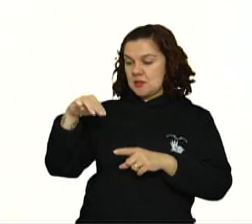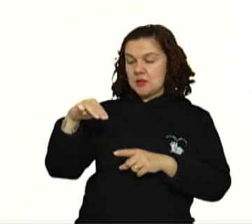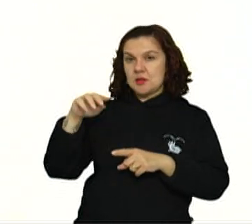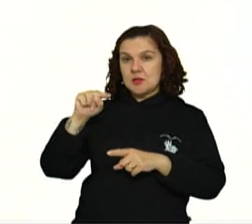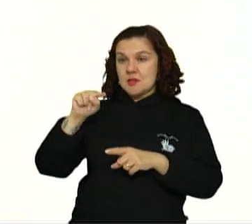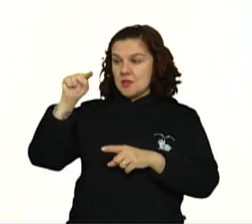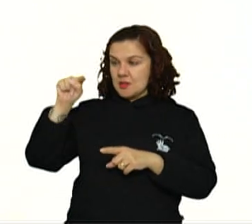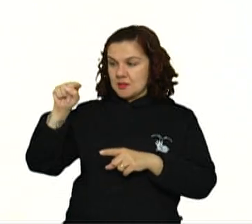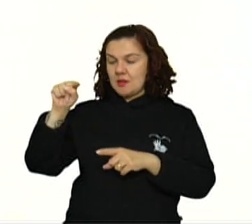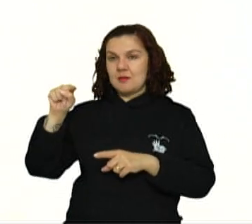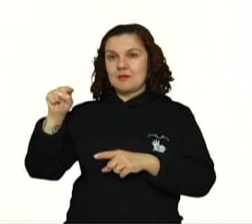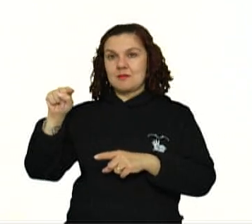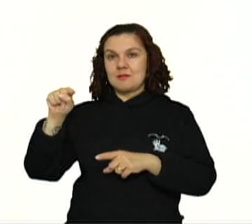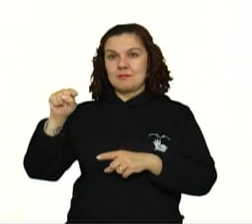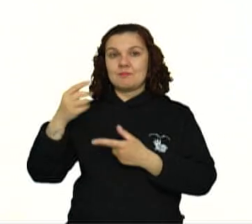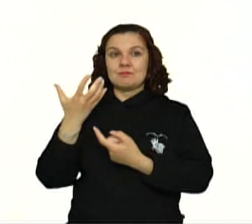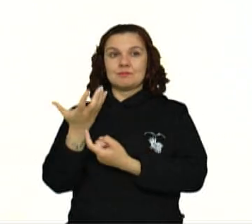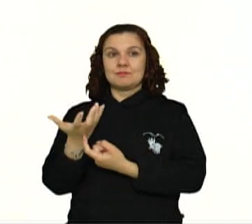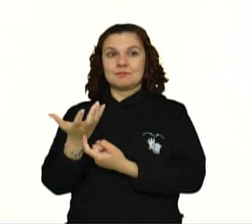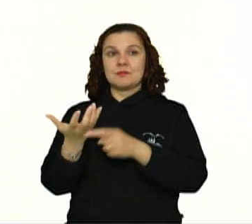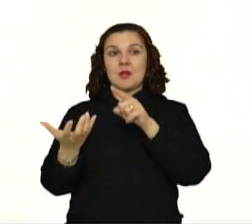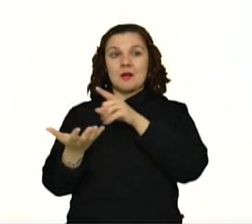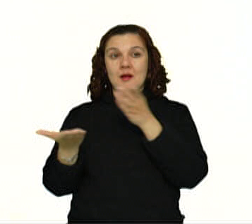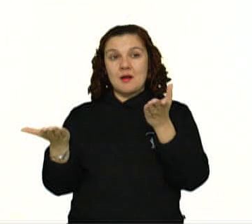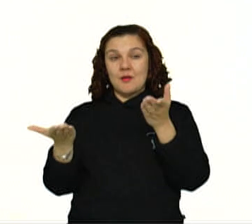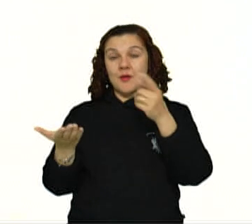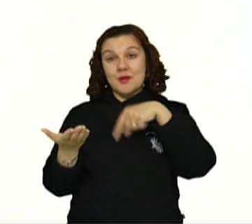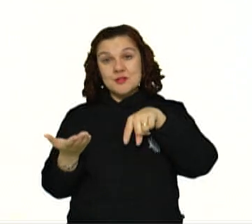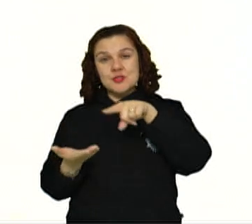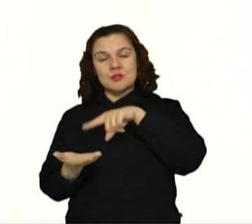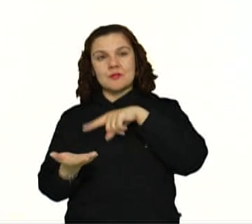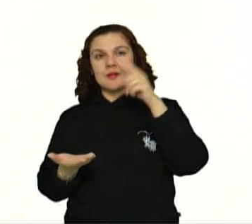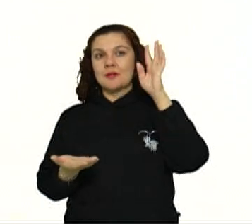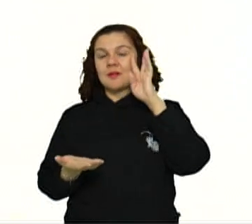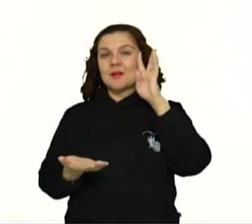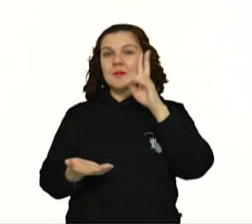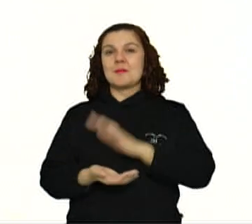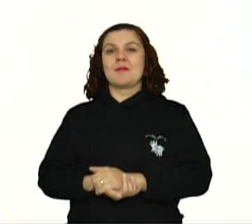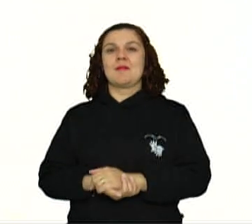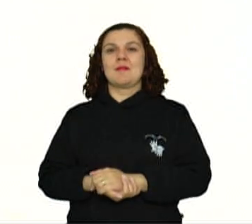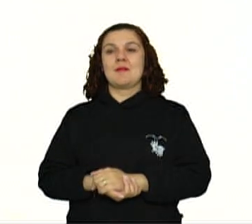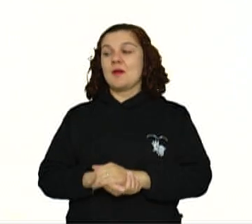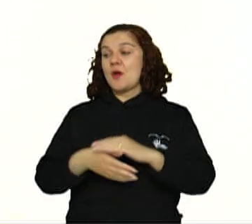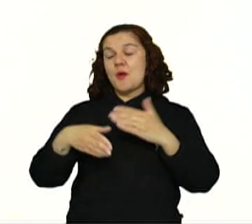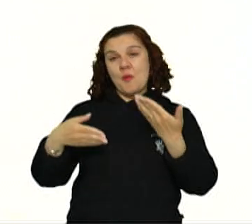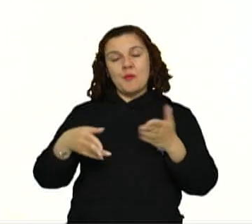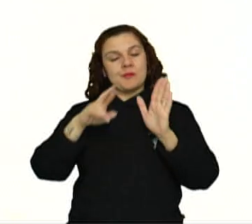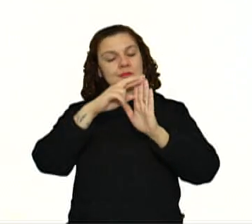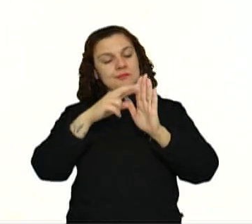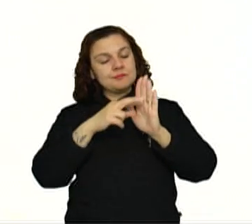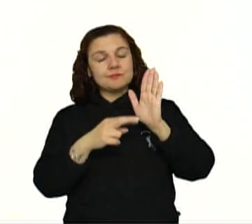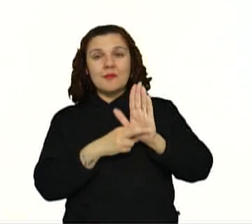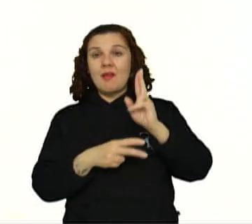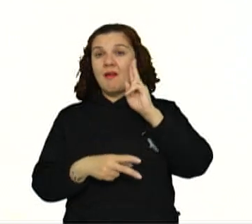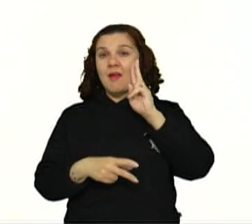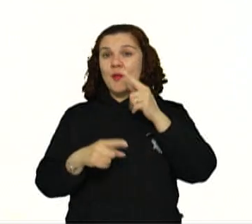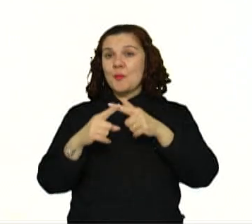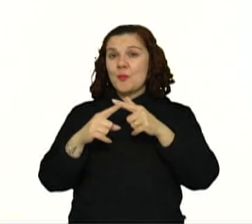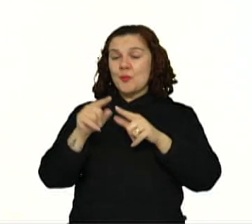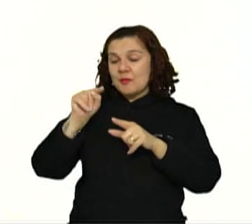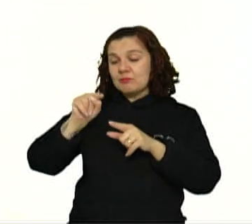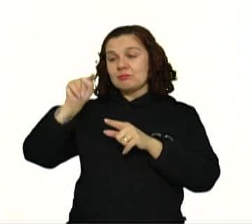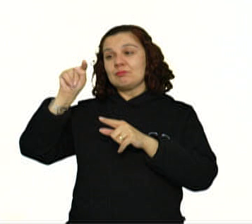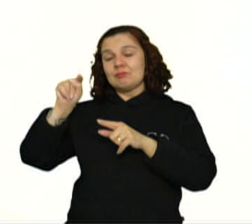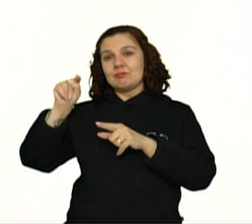uma razão para isso, não é verdade? Bom, então nós vamos tentar lembrar qual é a regrinha para que tenha esse